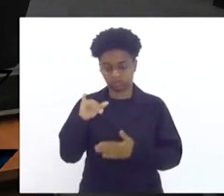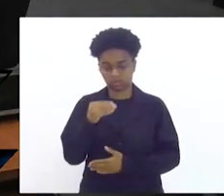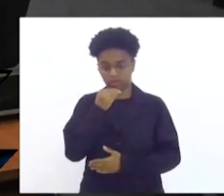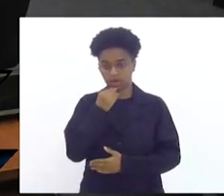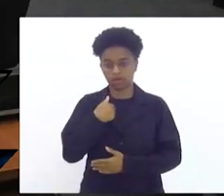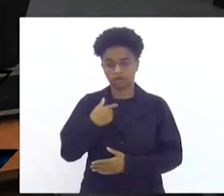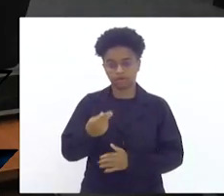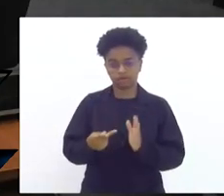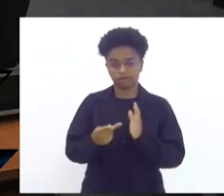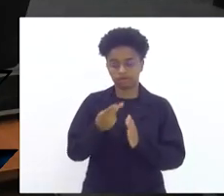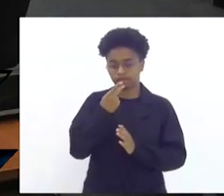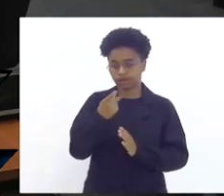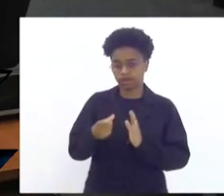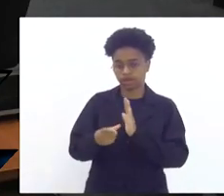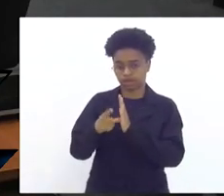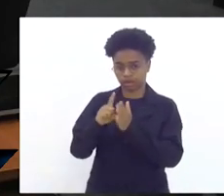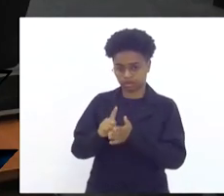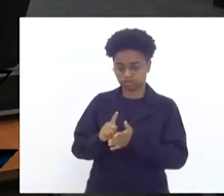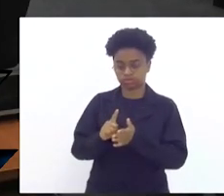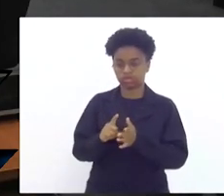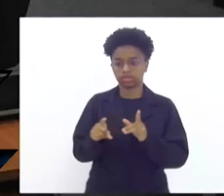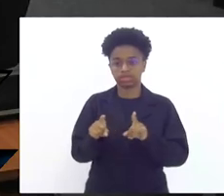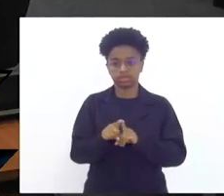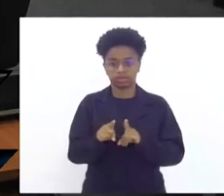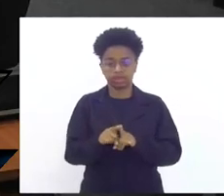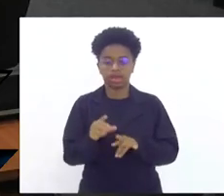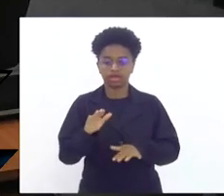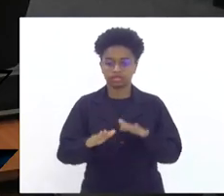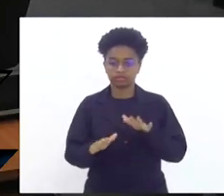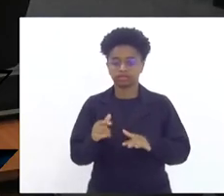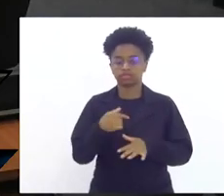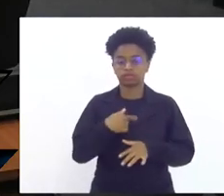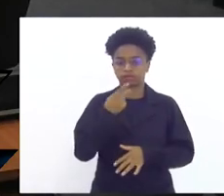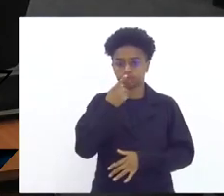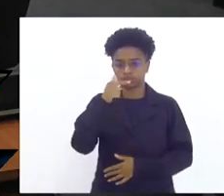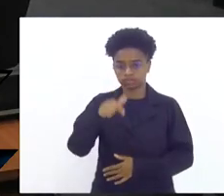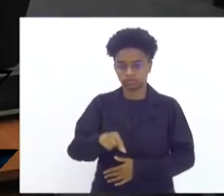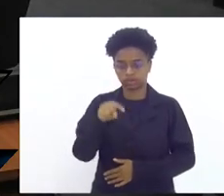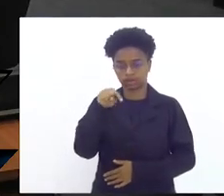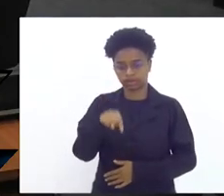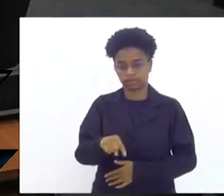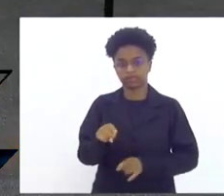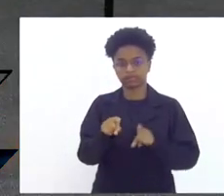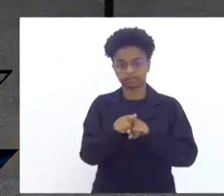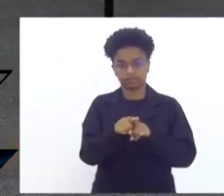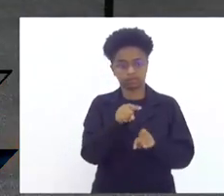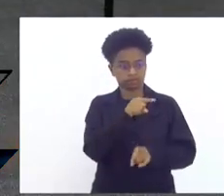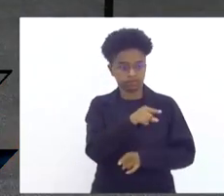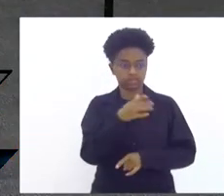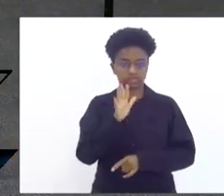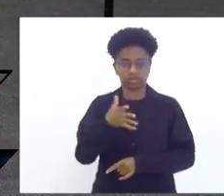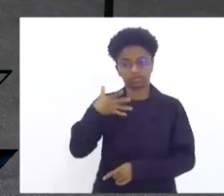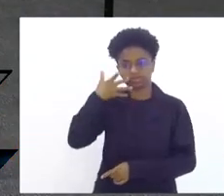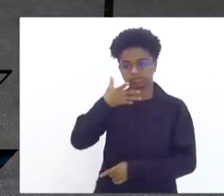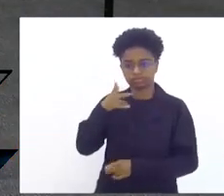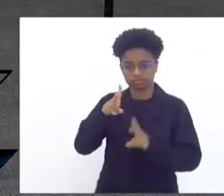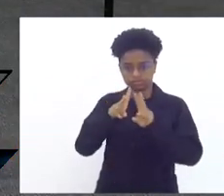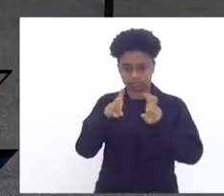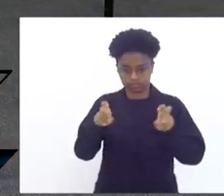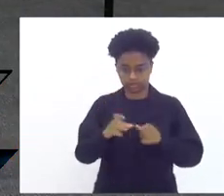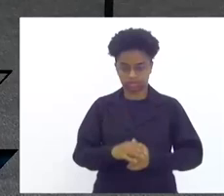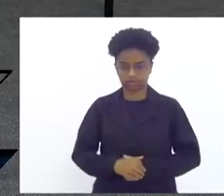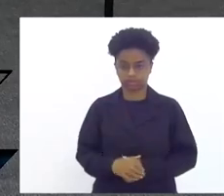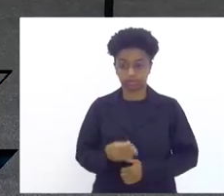anteriormente a sessão plenária e tem o reiterada às vezes dito isso aqui vou excelência inclusive já a minha parte ou num determinado momento sobre esse tema